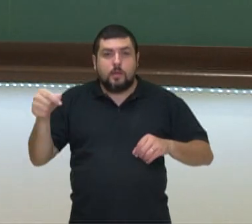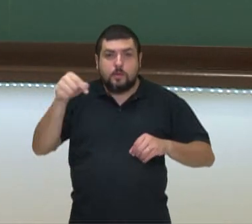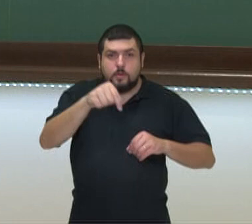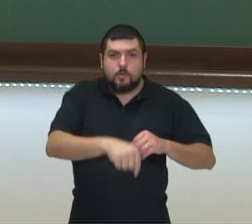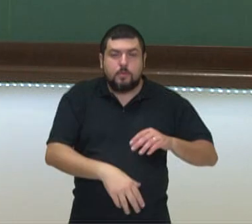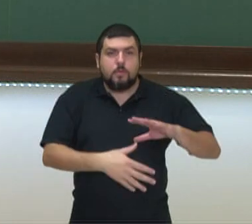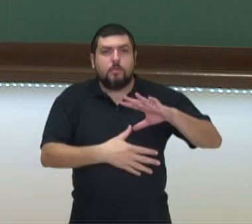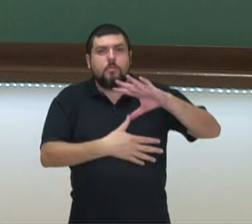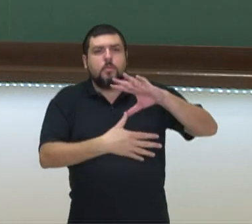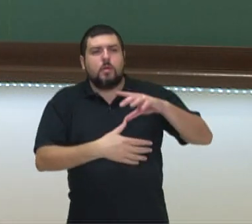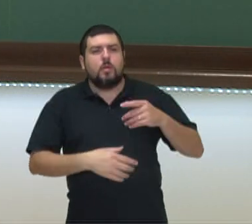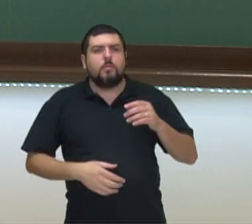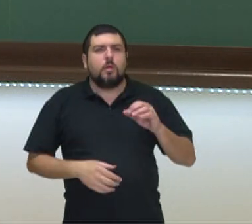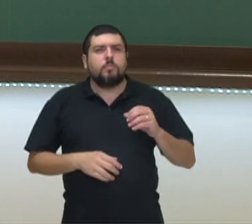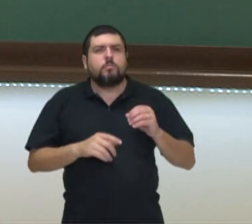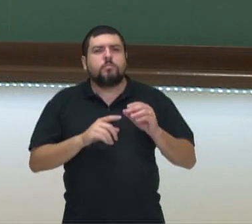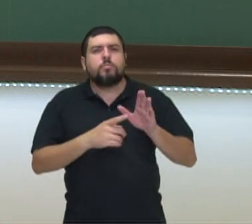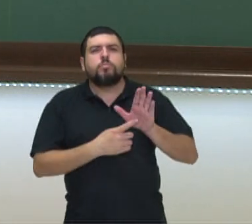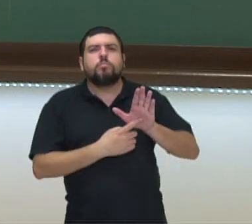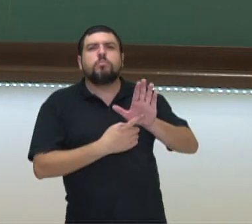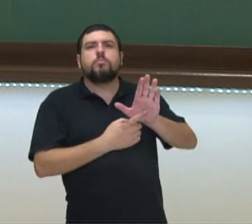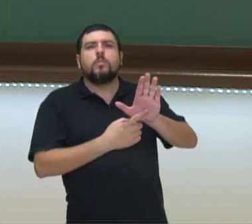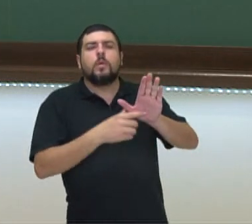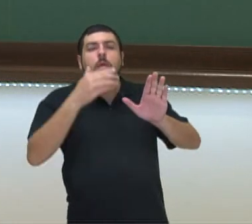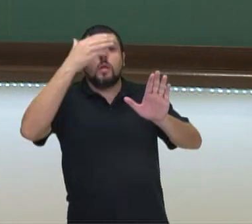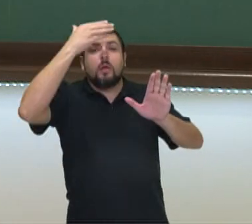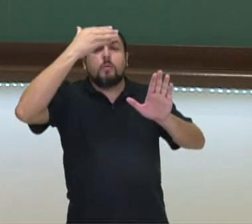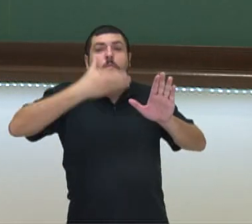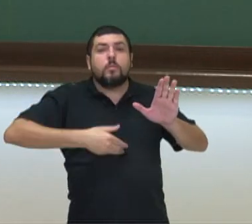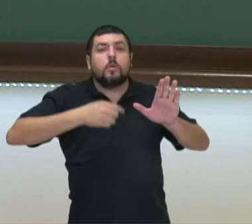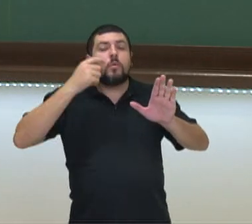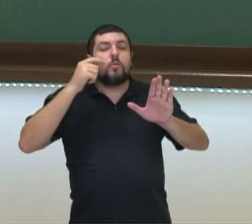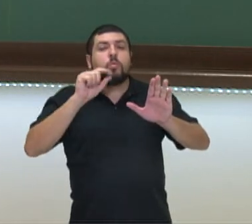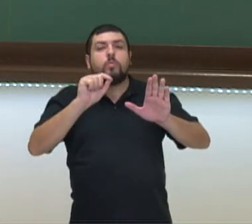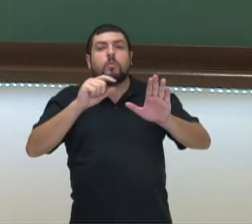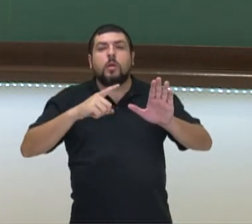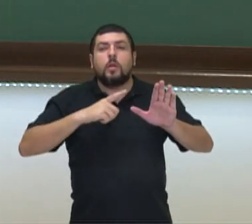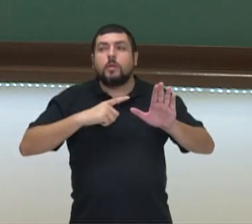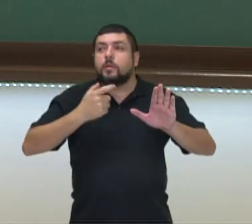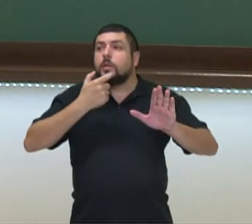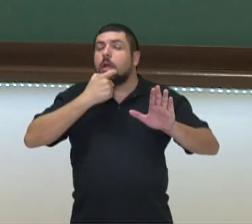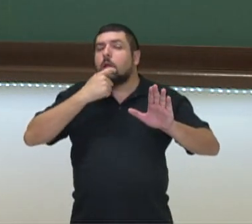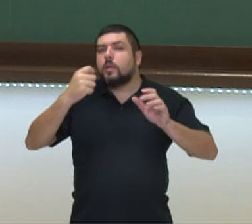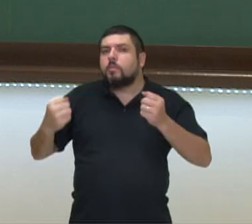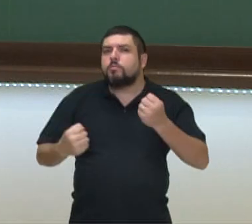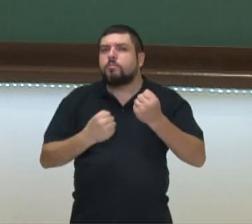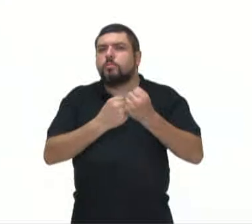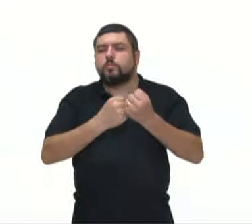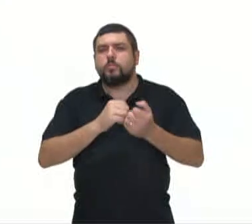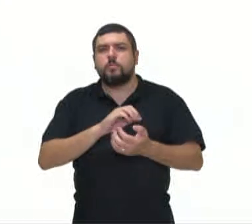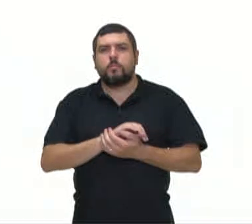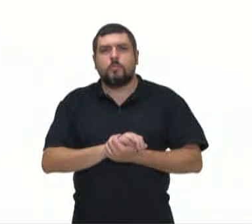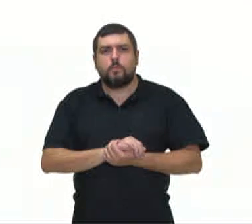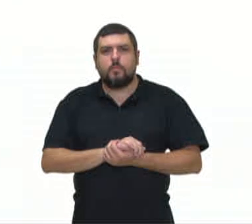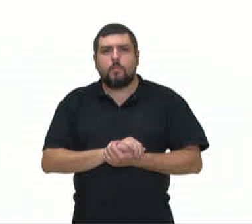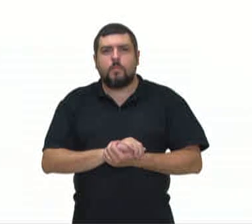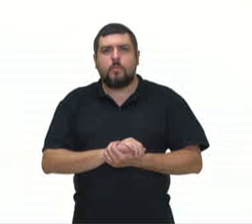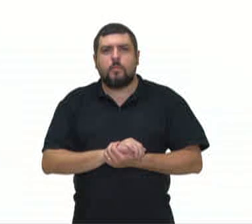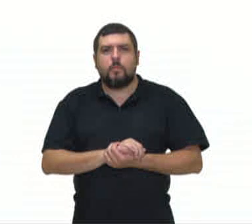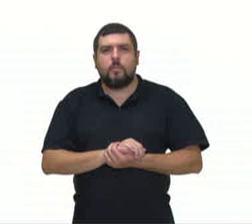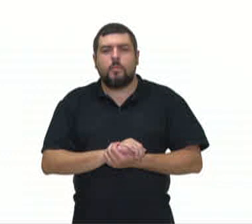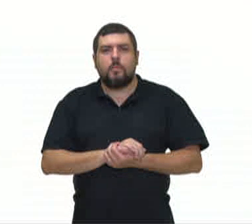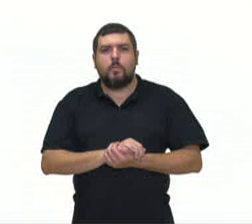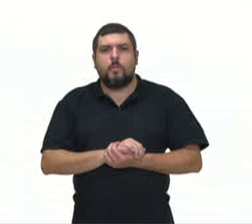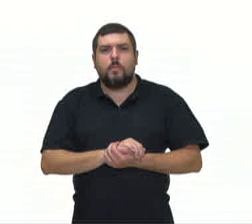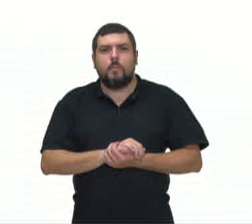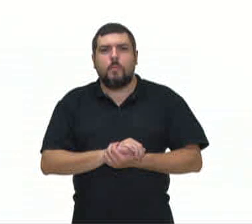coroa britânica nesse processo de colonização da América do Norte, né? Será que a colonização da América